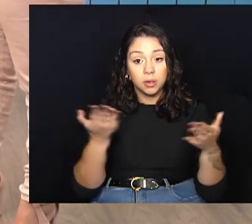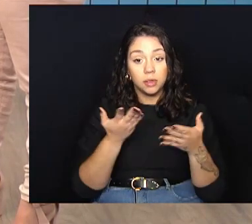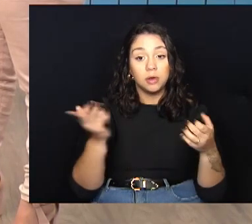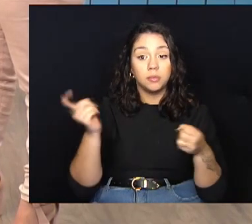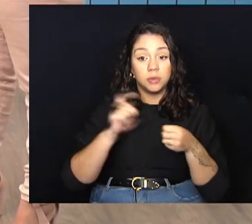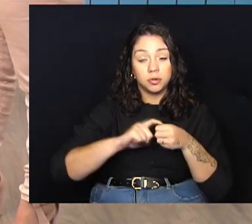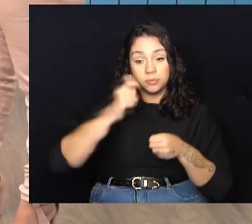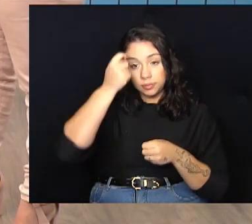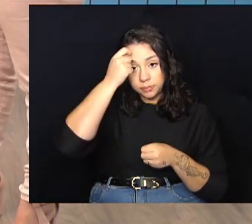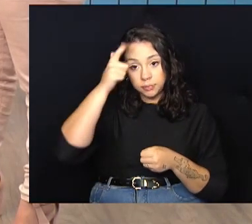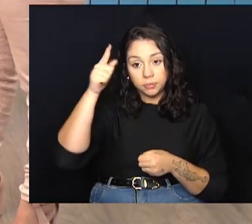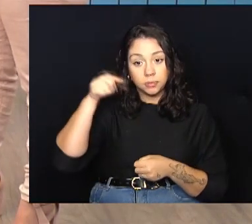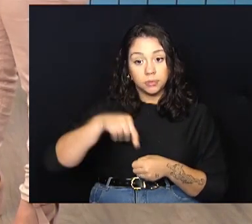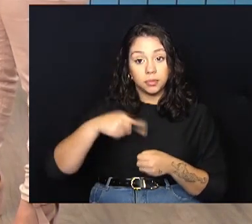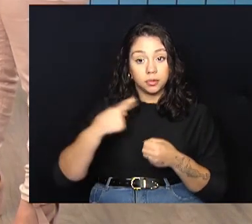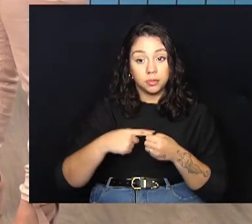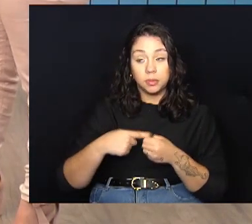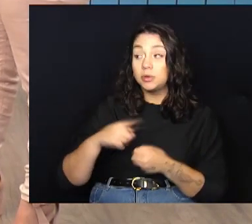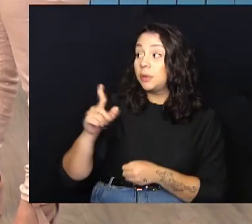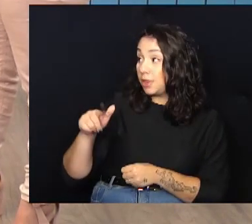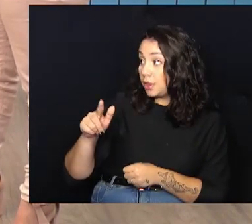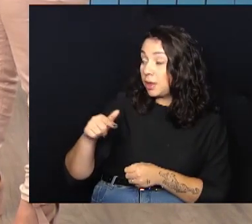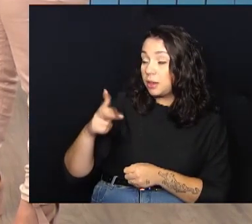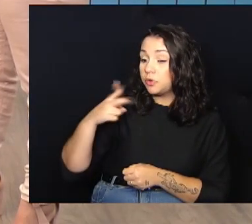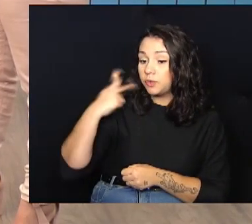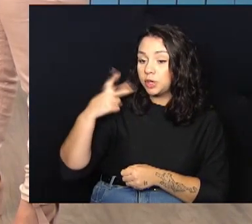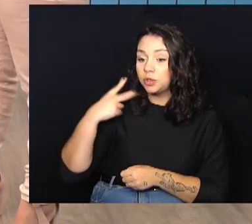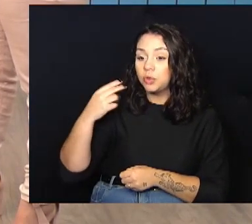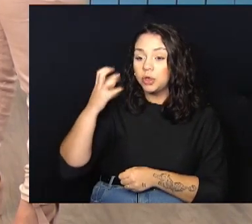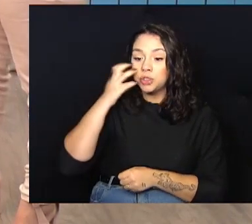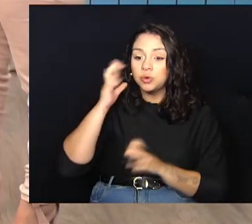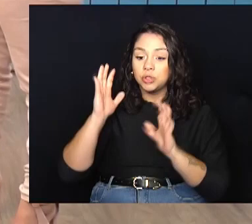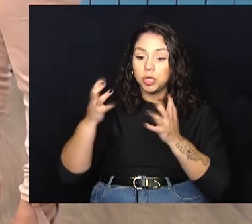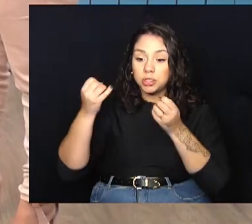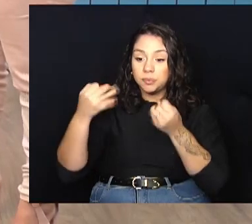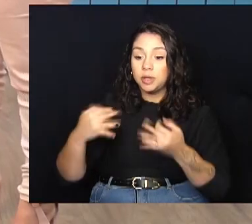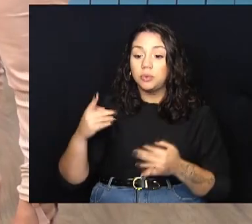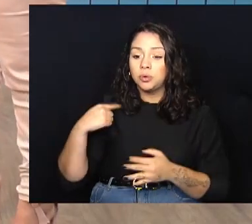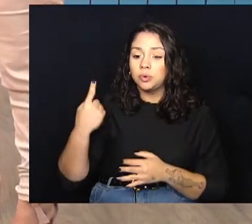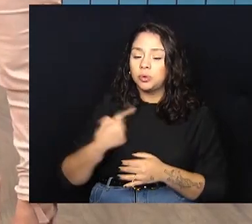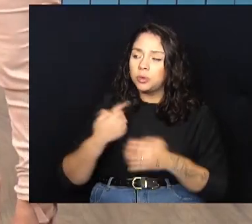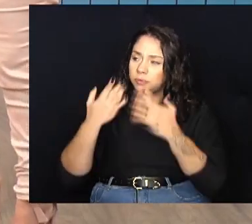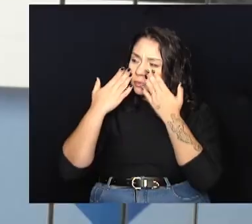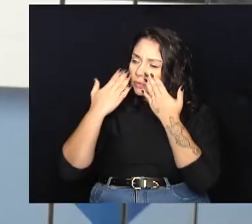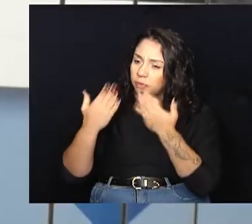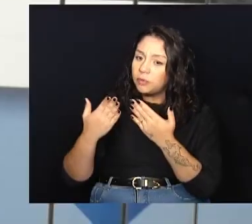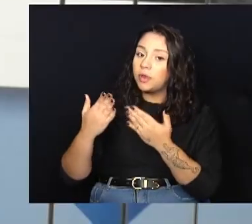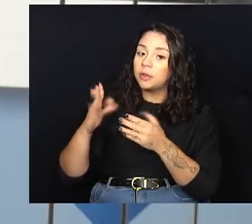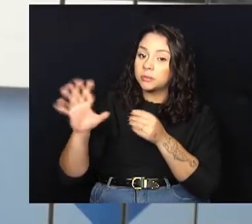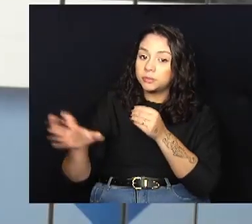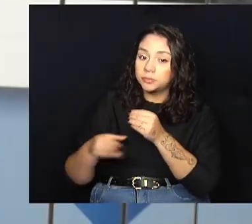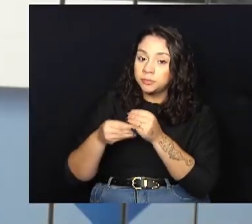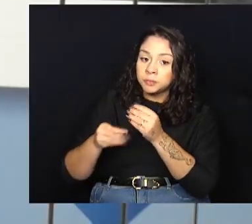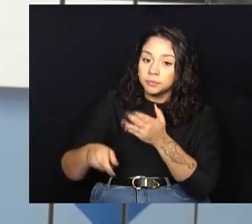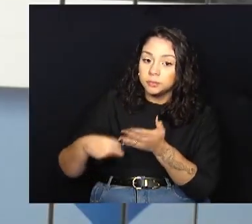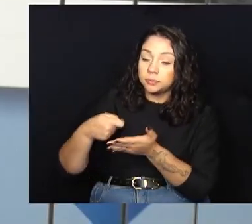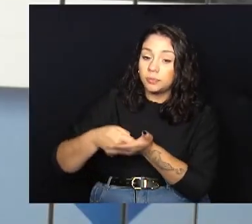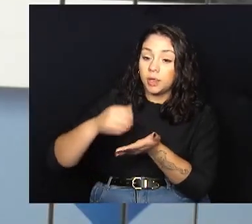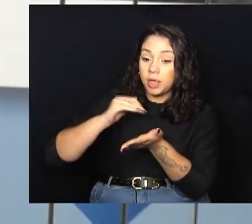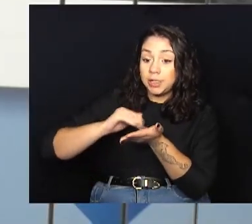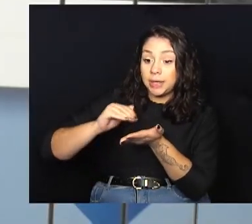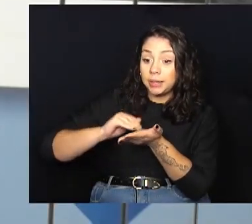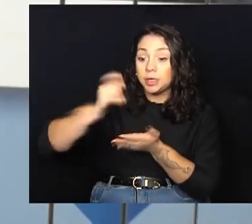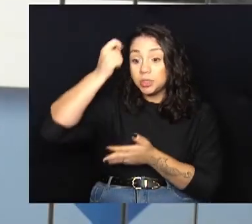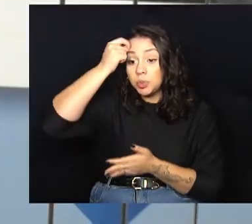da cultura no nosso município aí como Vereador Igor Diego mencionou quando a gente olha as emendas em positivas a secretaria de